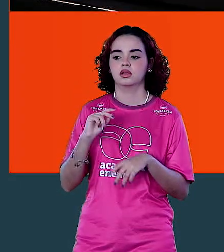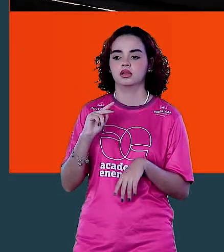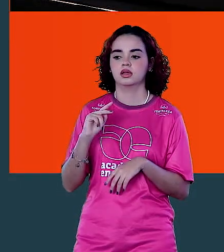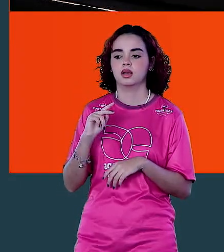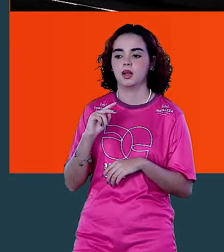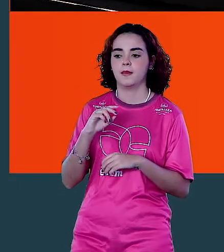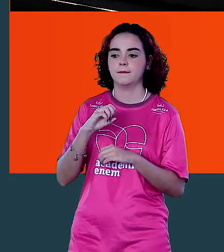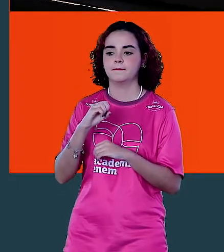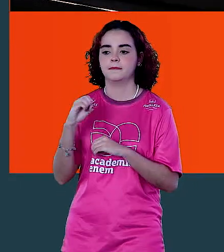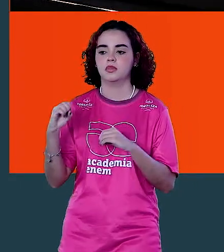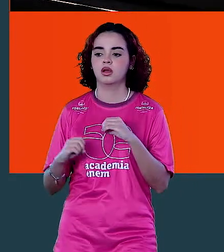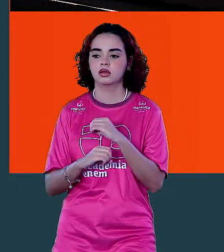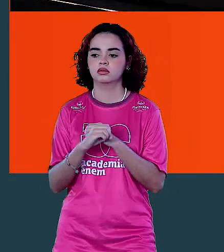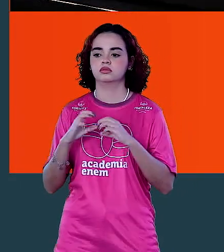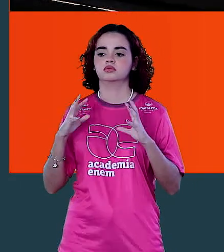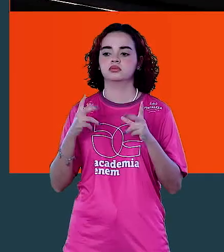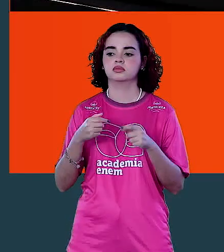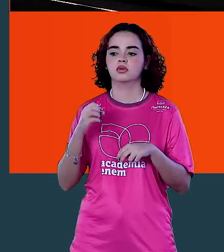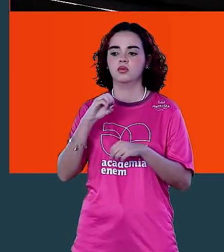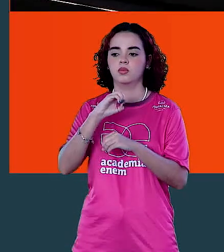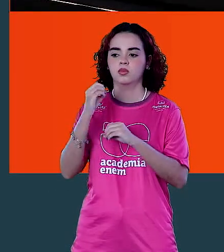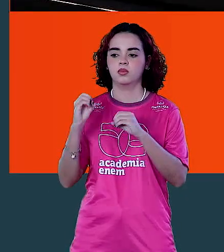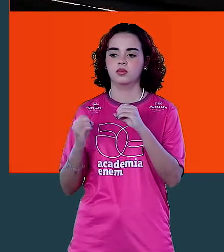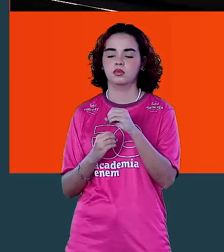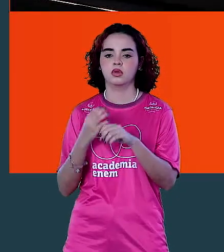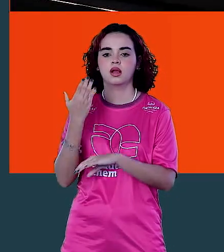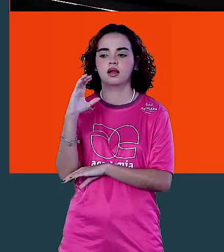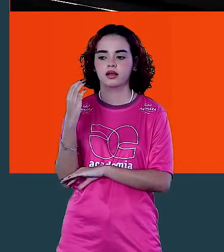uma molécula dessa tenha um ponto de ebulição muito alto?